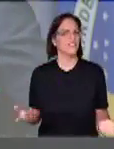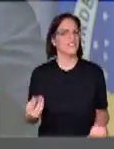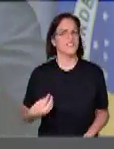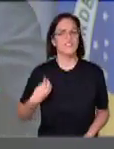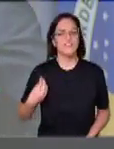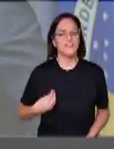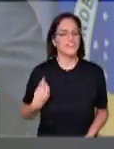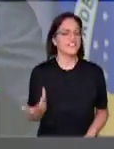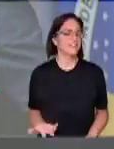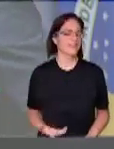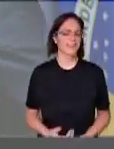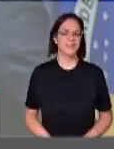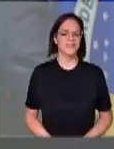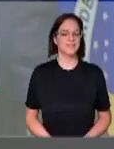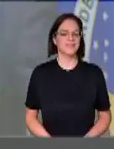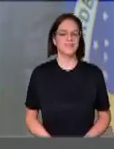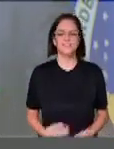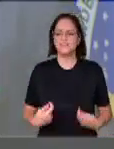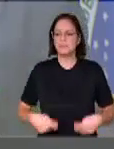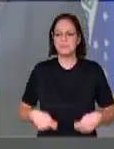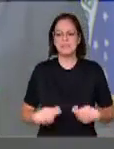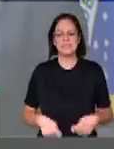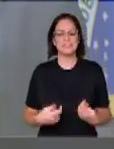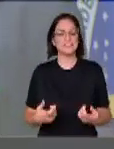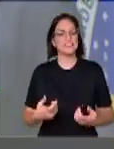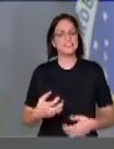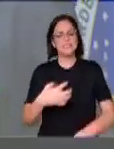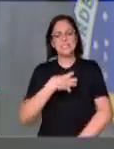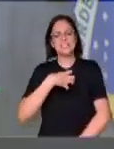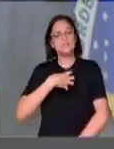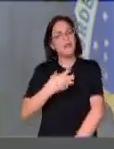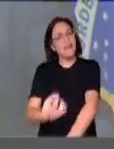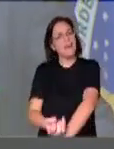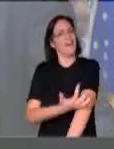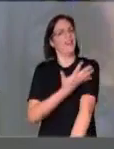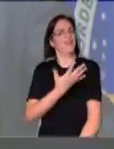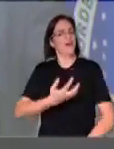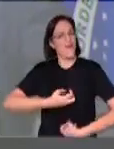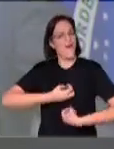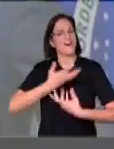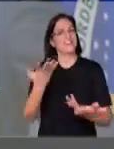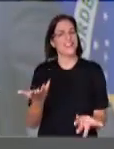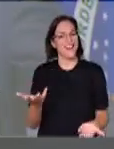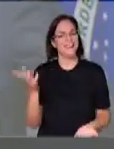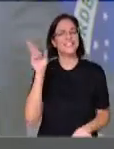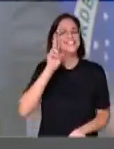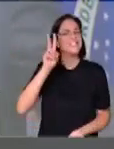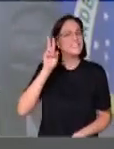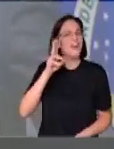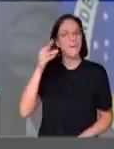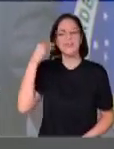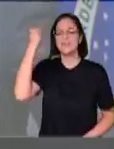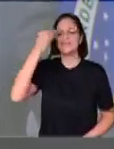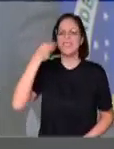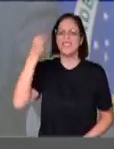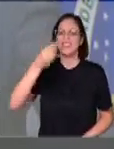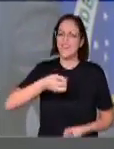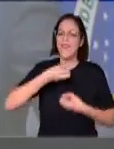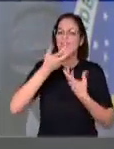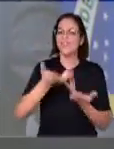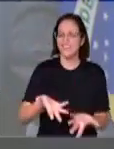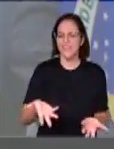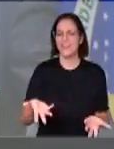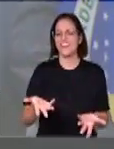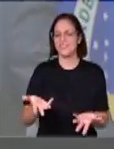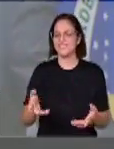vida, momentos como esse, devem ser mais marcados pela emoção e pela história de vida que a gente traz e pela